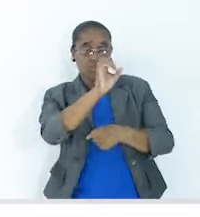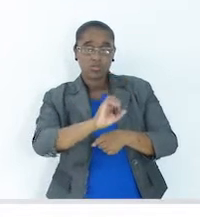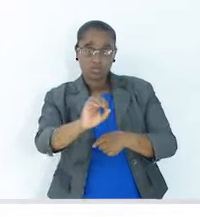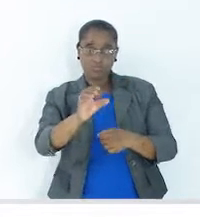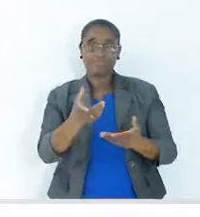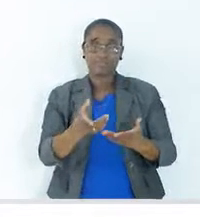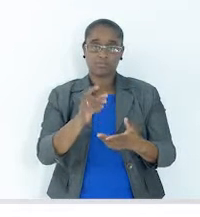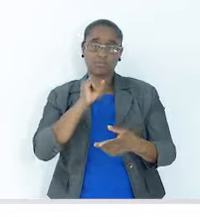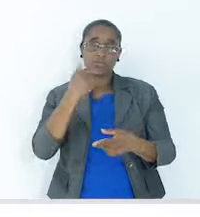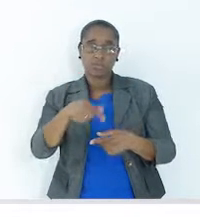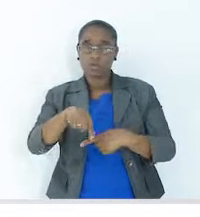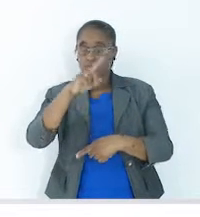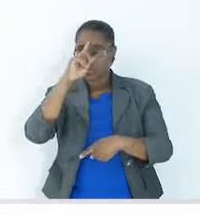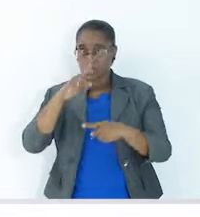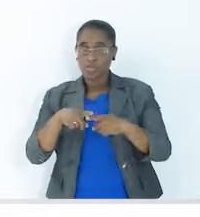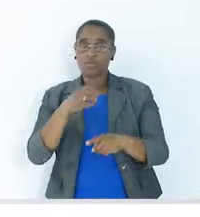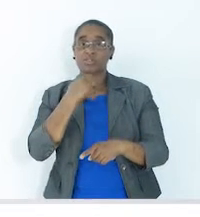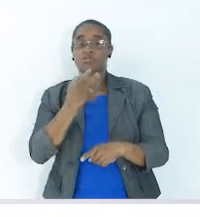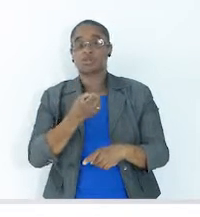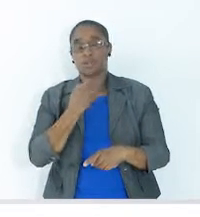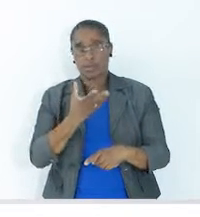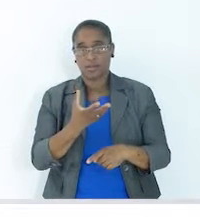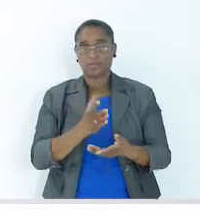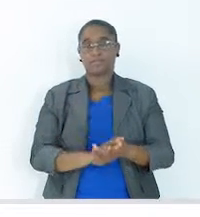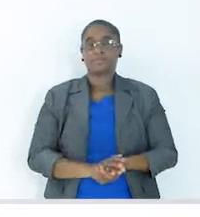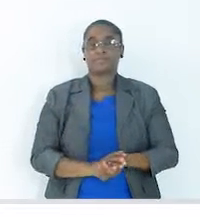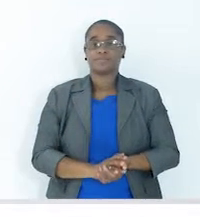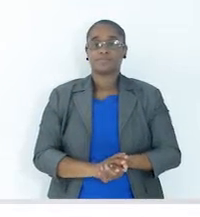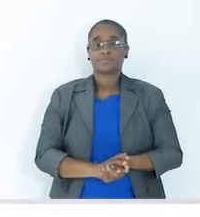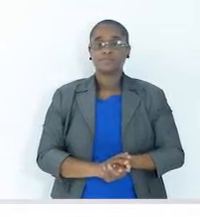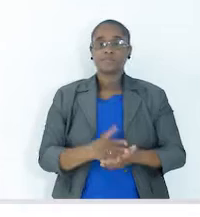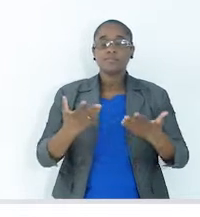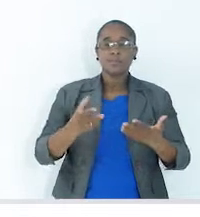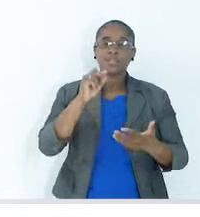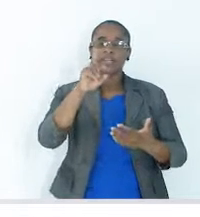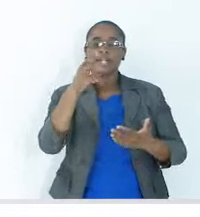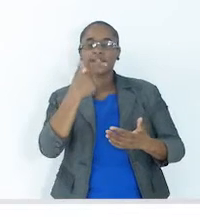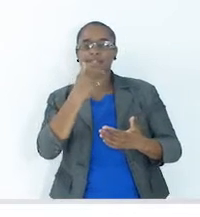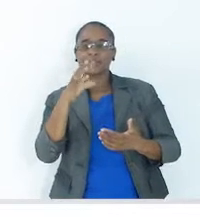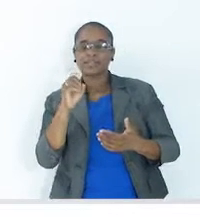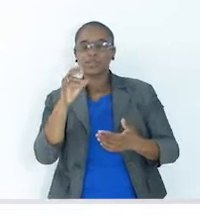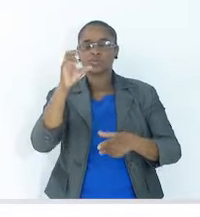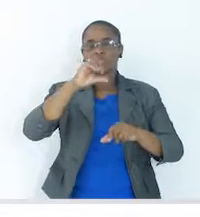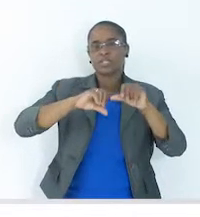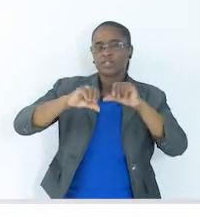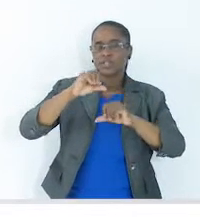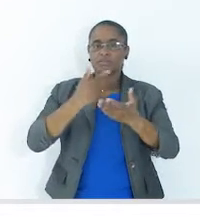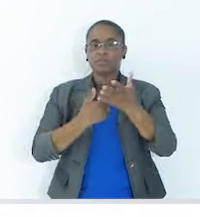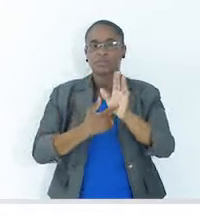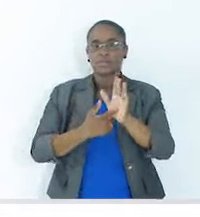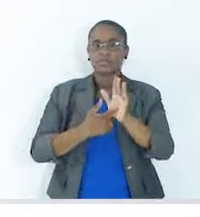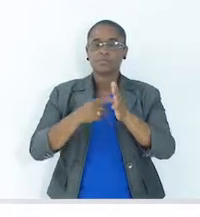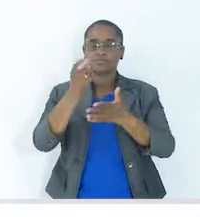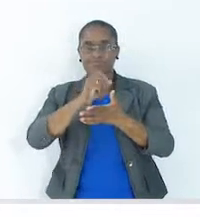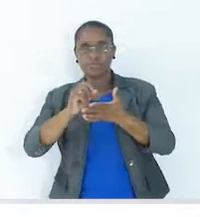podemos ter o objetivo de explicar. Numa linha de artigo científico, por exemplo, ou numa linha de